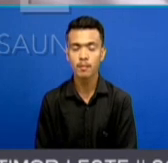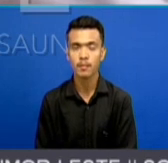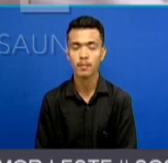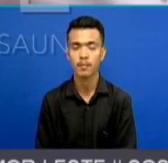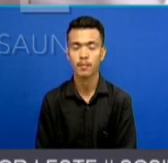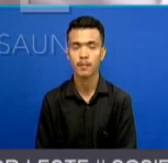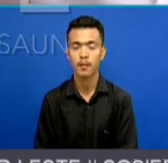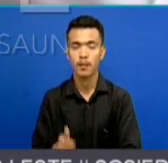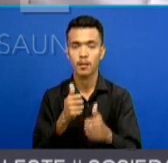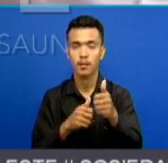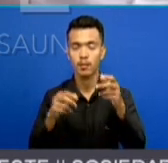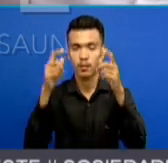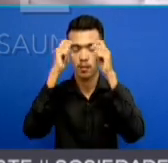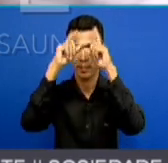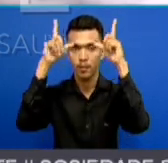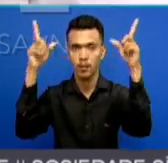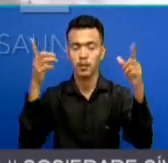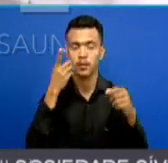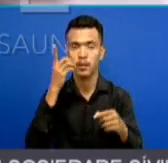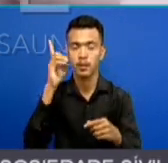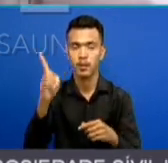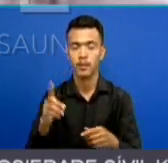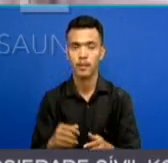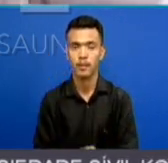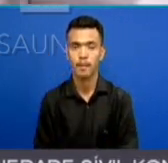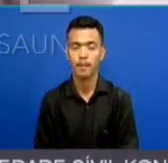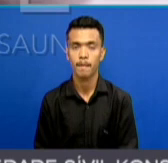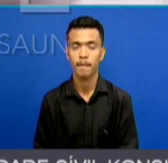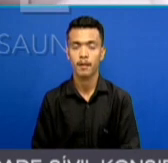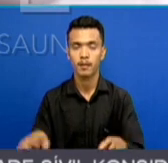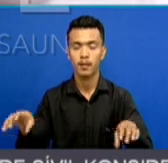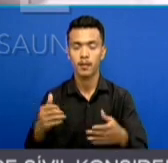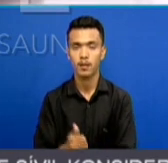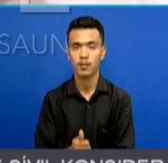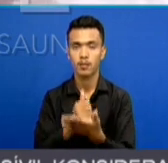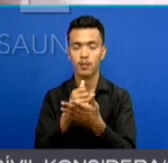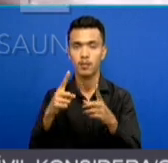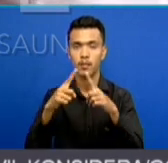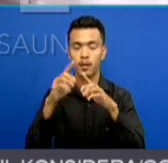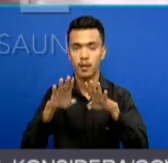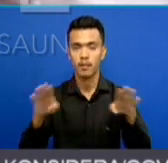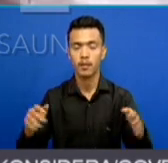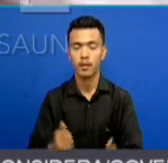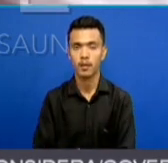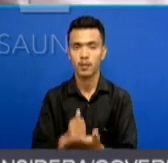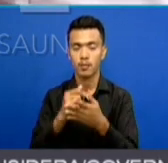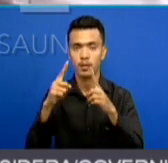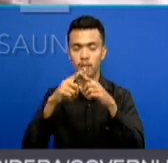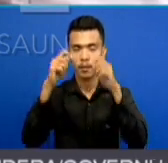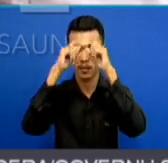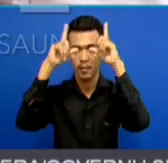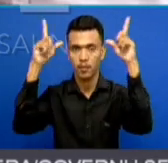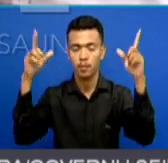Tuir moto Timor Leste nian dehan katak. Investe balabari, investe ba Timor. Hoje né, ami la dun